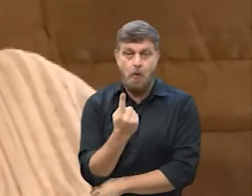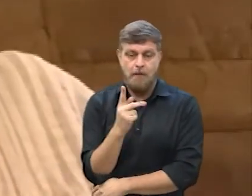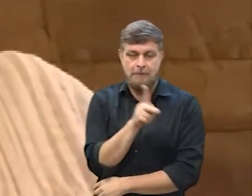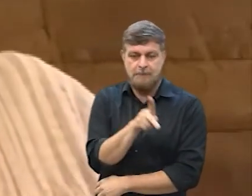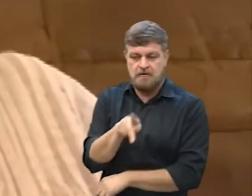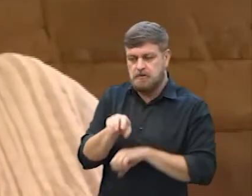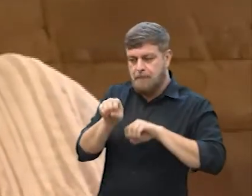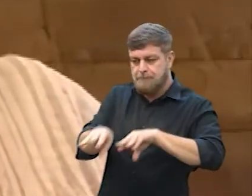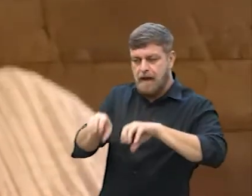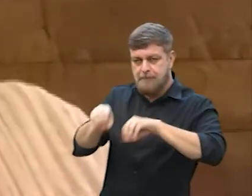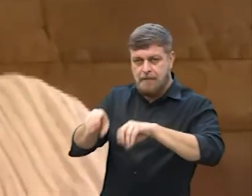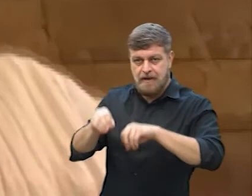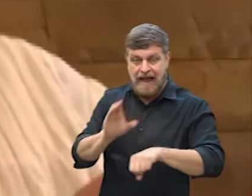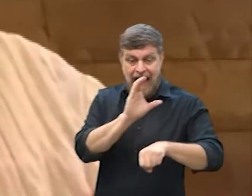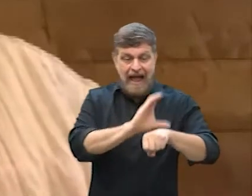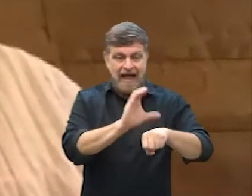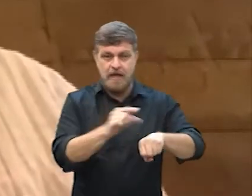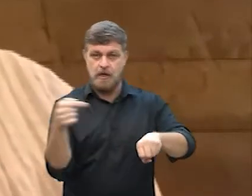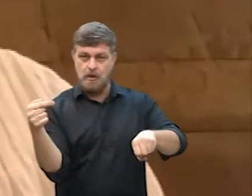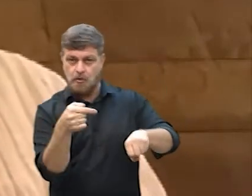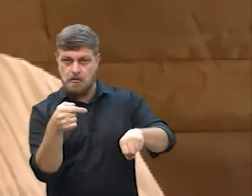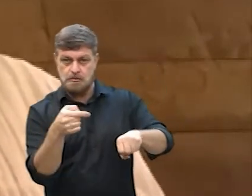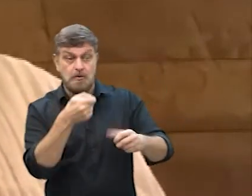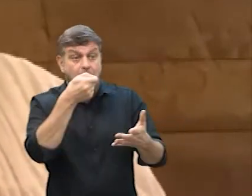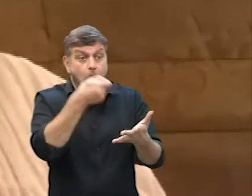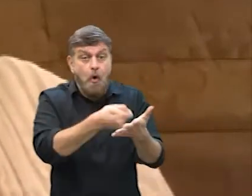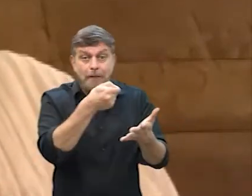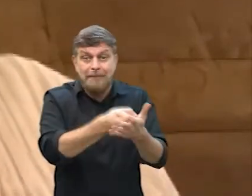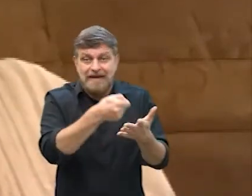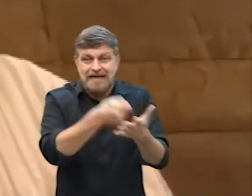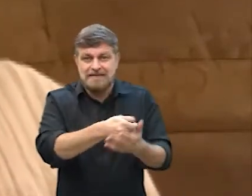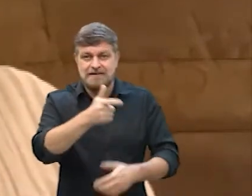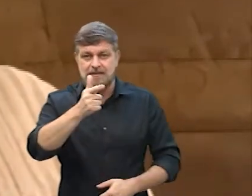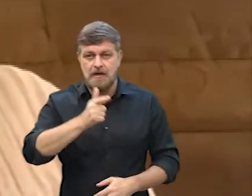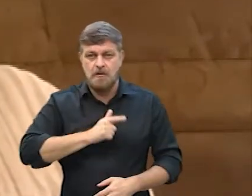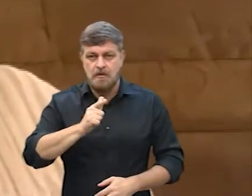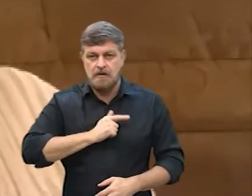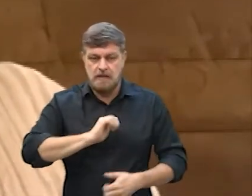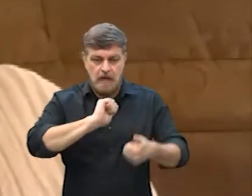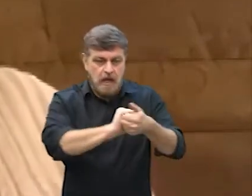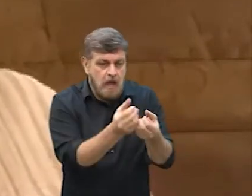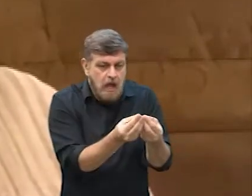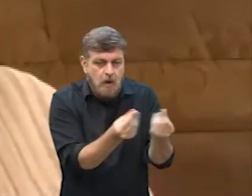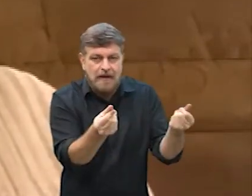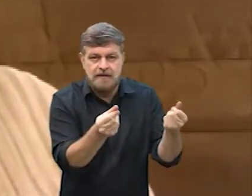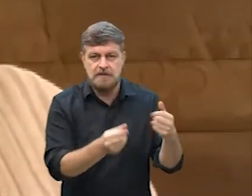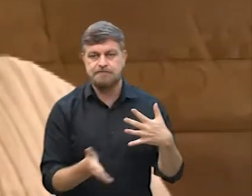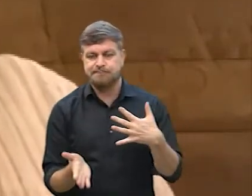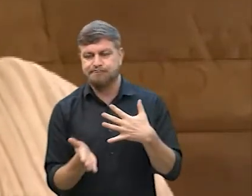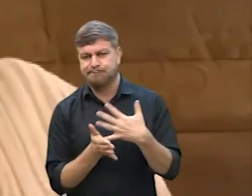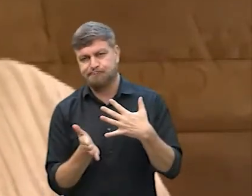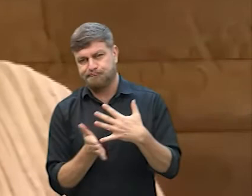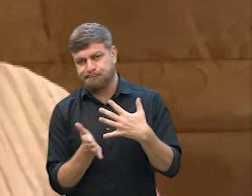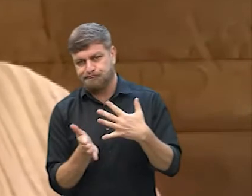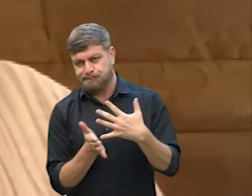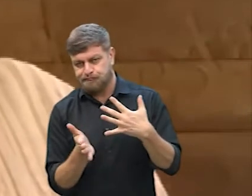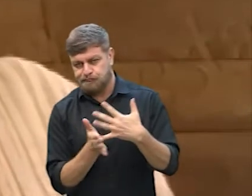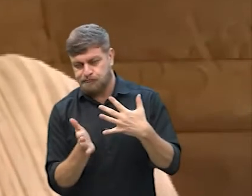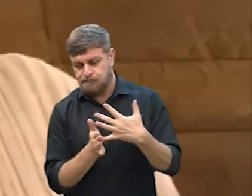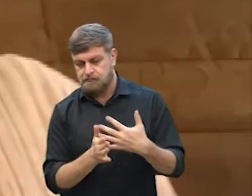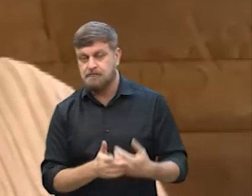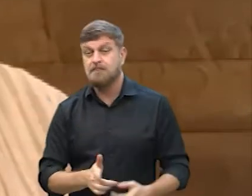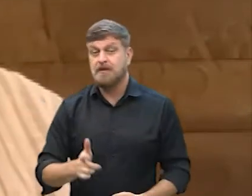cursos de formação de professores têm obrigação de serem de qualidade, e não têm sido. Com isso, nós